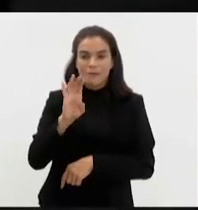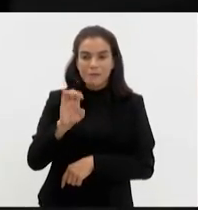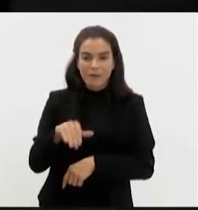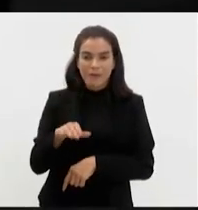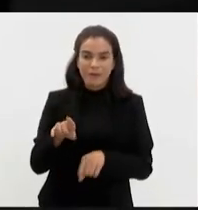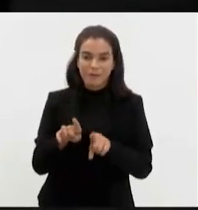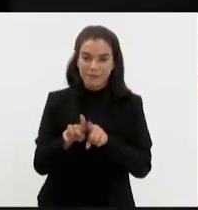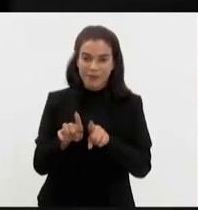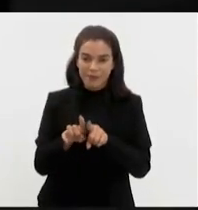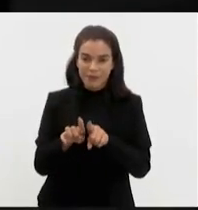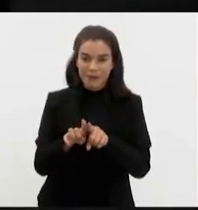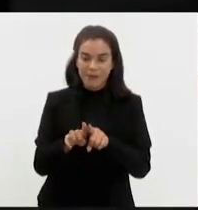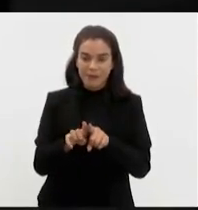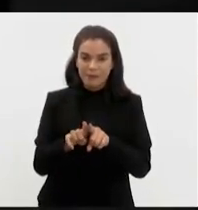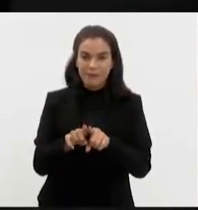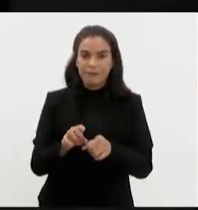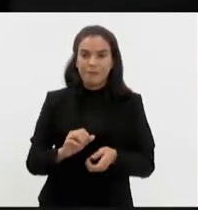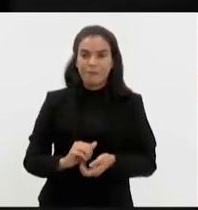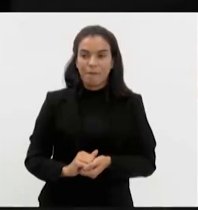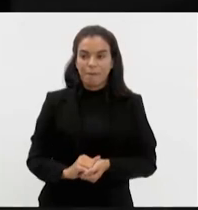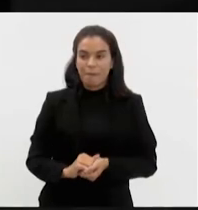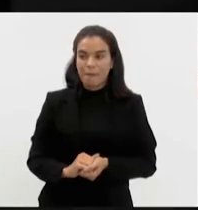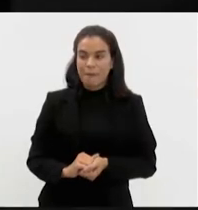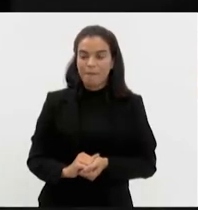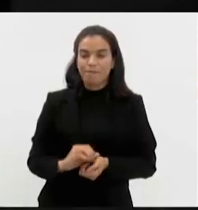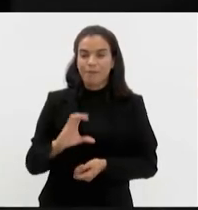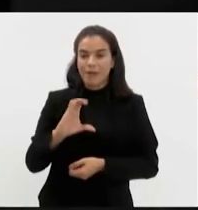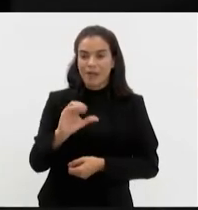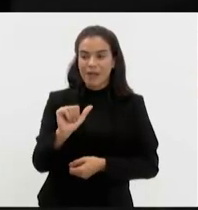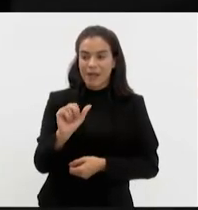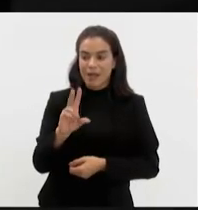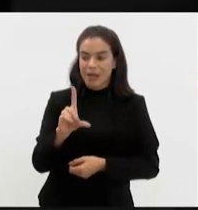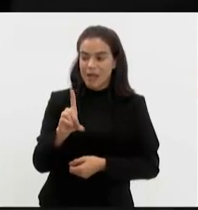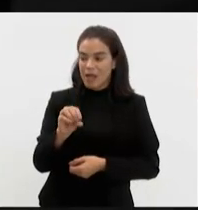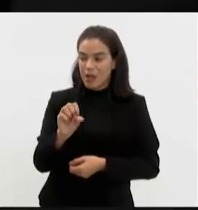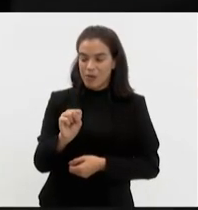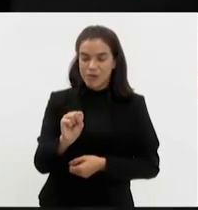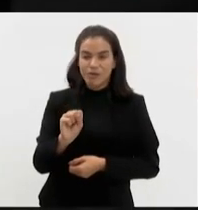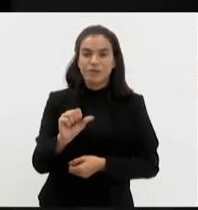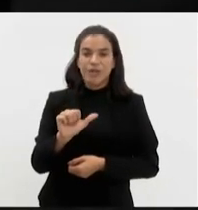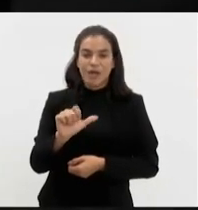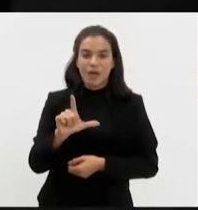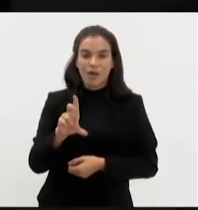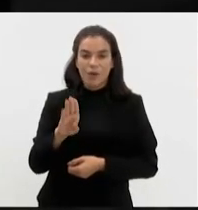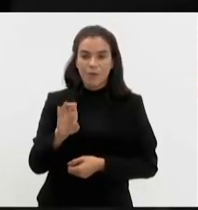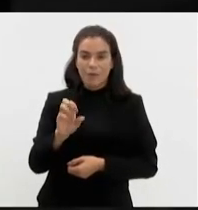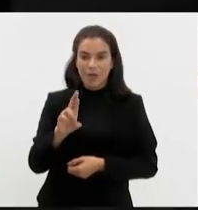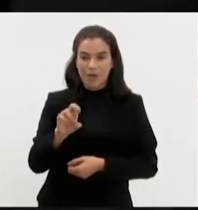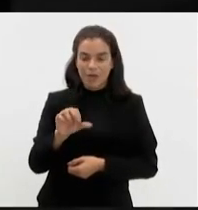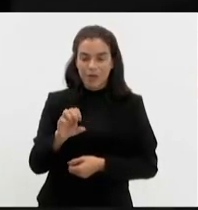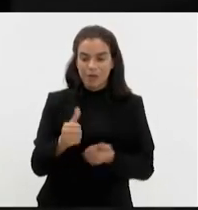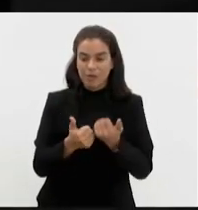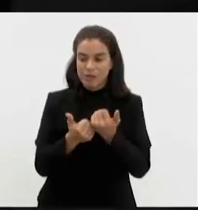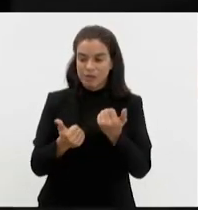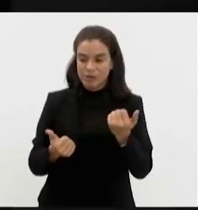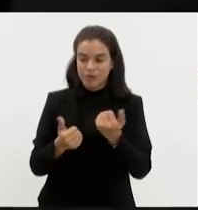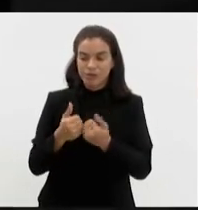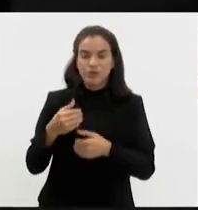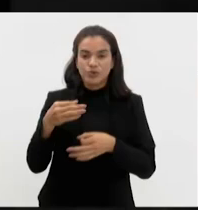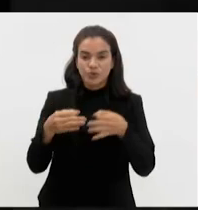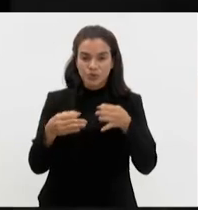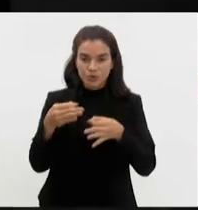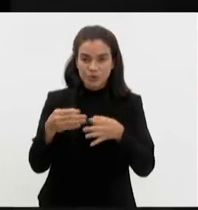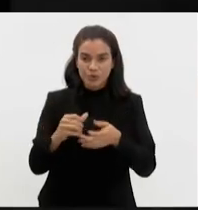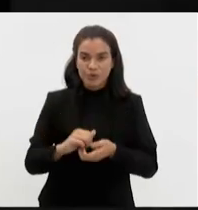Dr Robs Dr Carlos Alberto Ferreira Dias assessor jurídico aqui do deputado Márcio